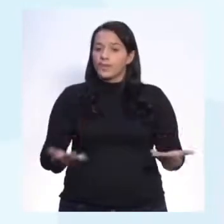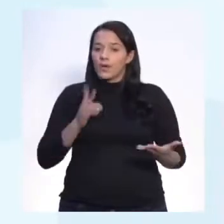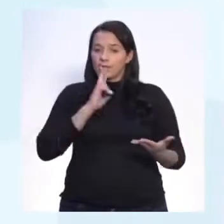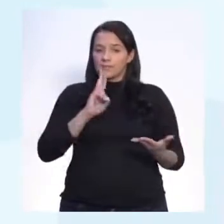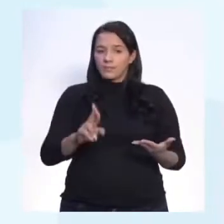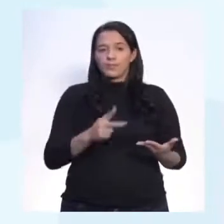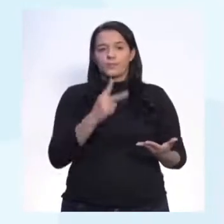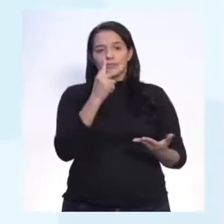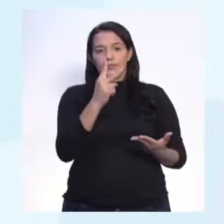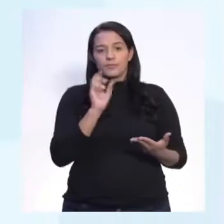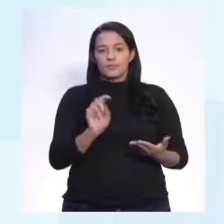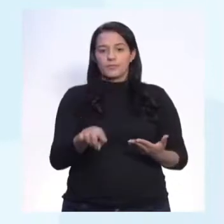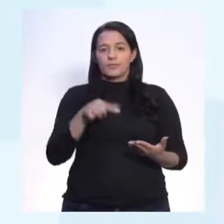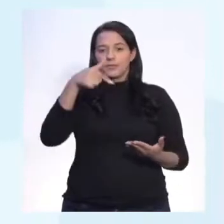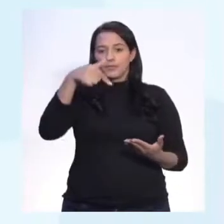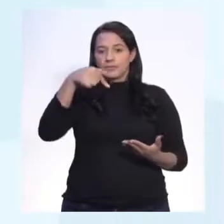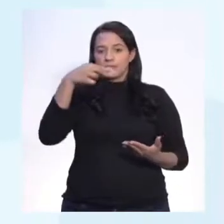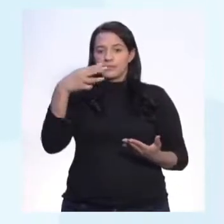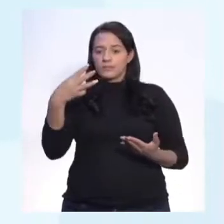teremos